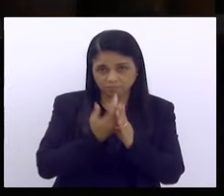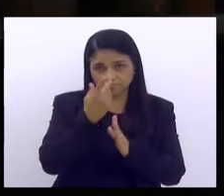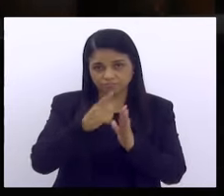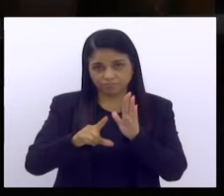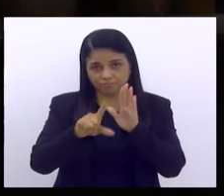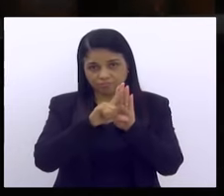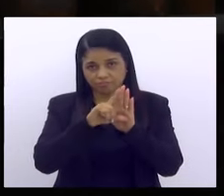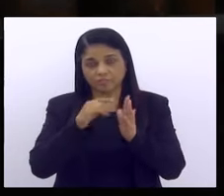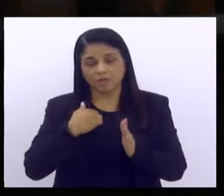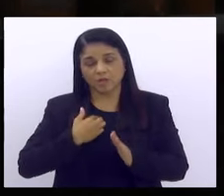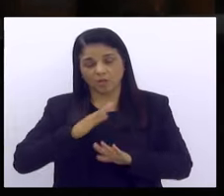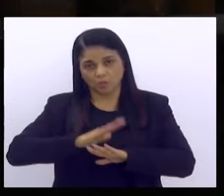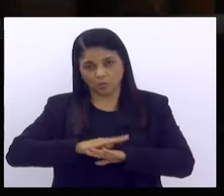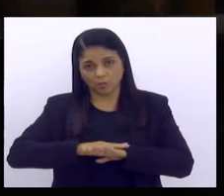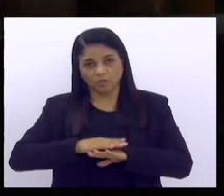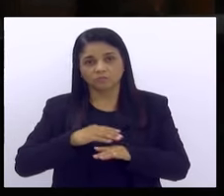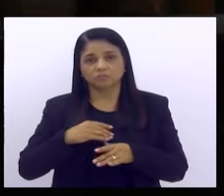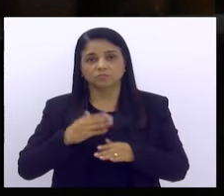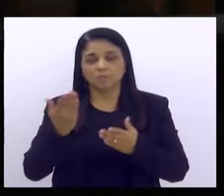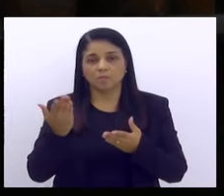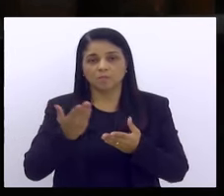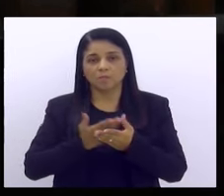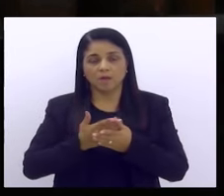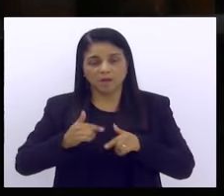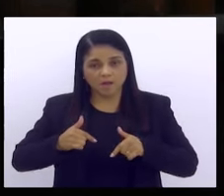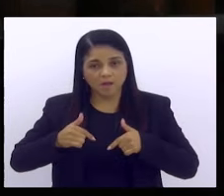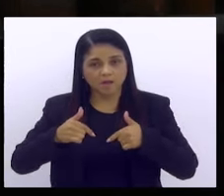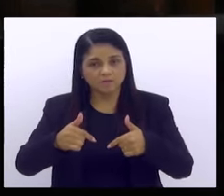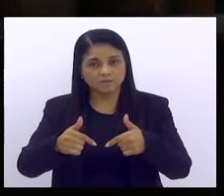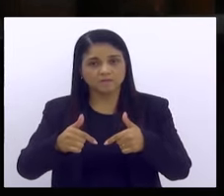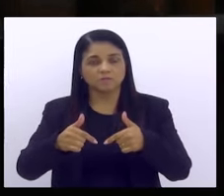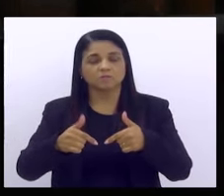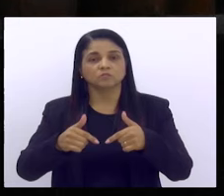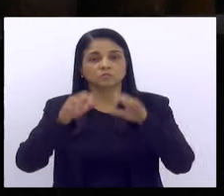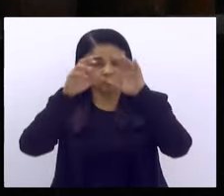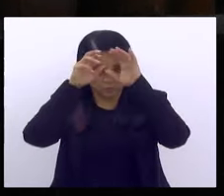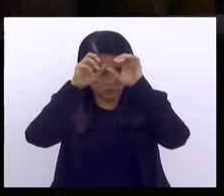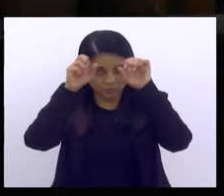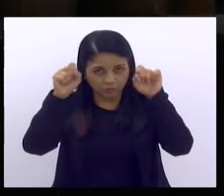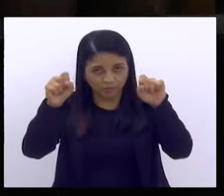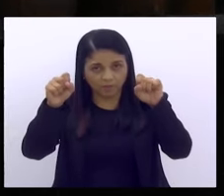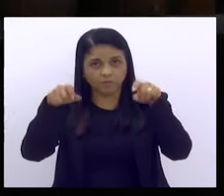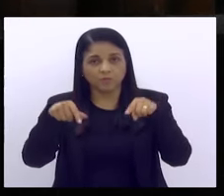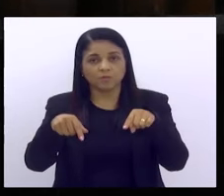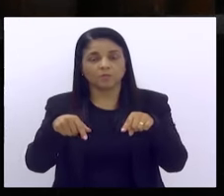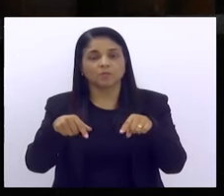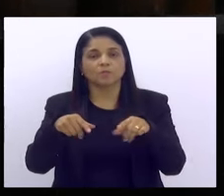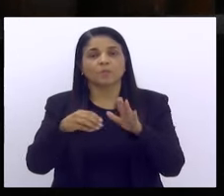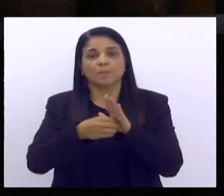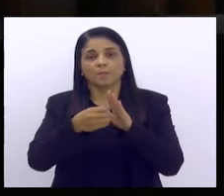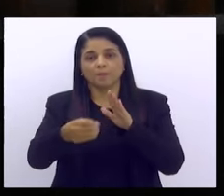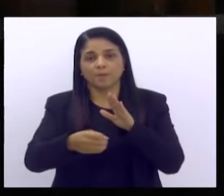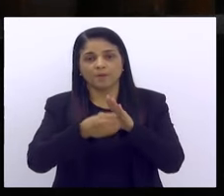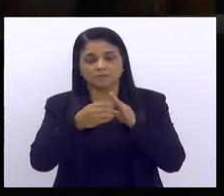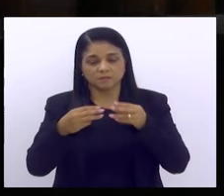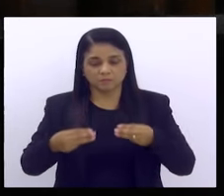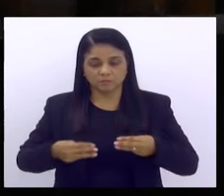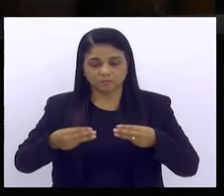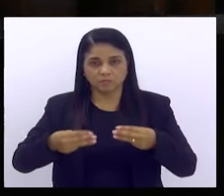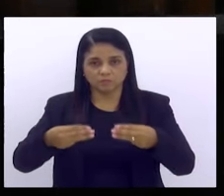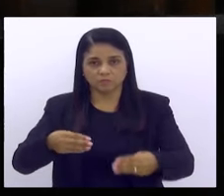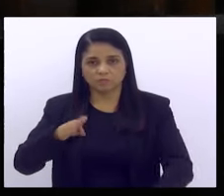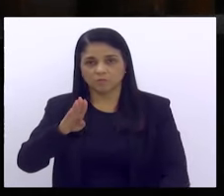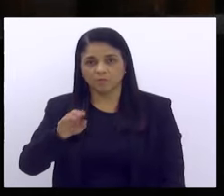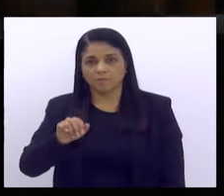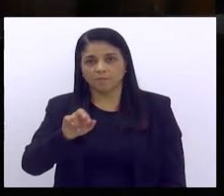já recebeu, numa ação direta de inconstitucionalidade do Supremo, o parecer do ministro